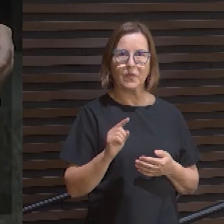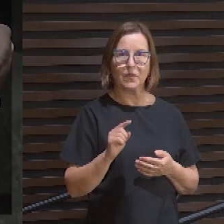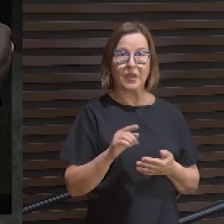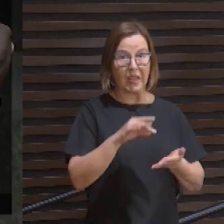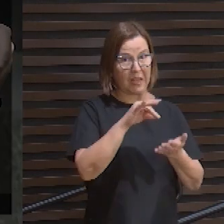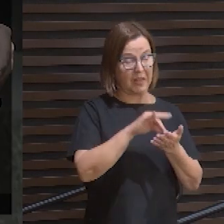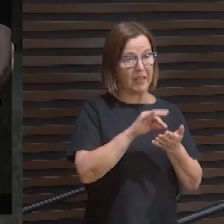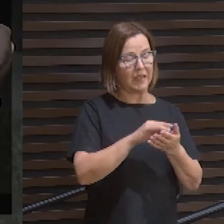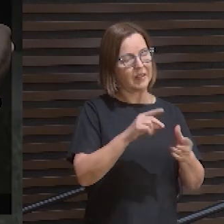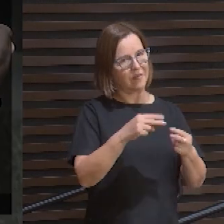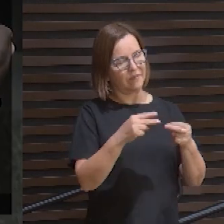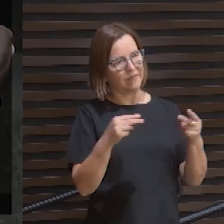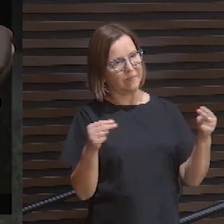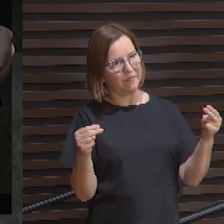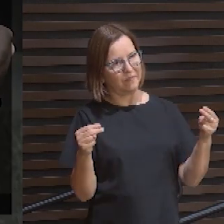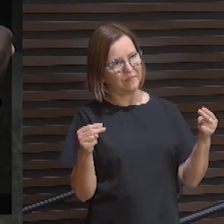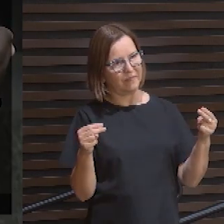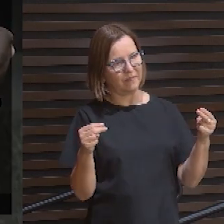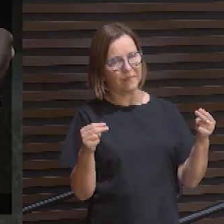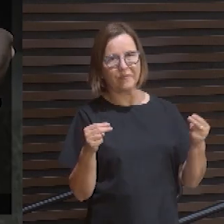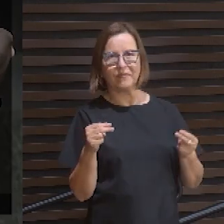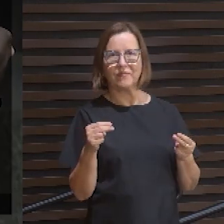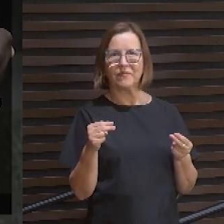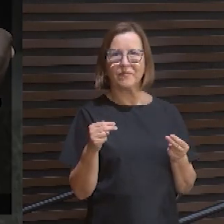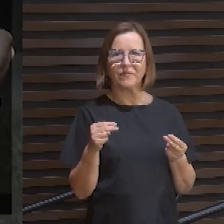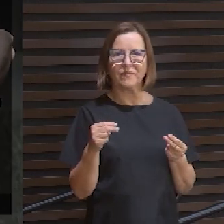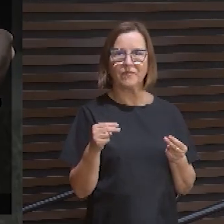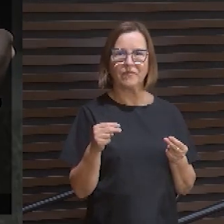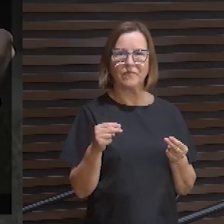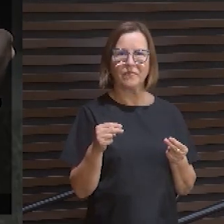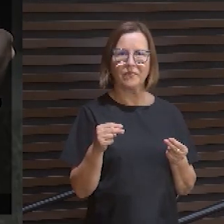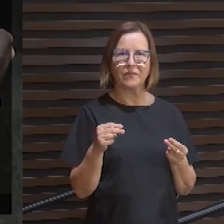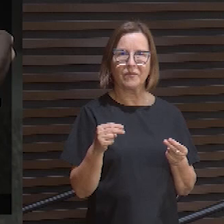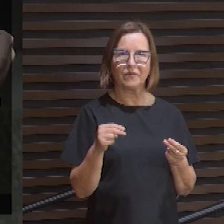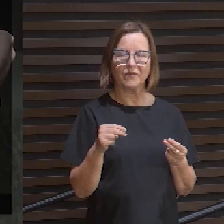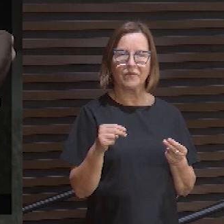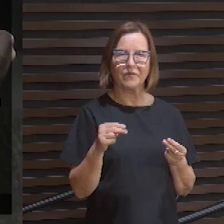coisas, nunca jamais pôde